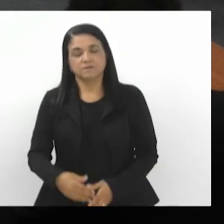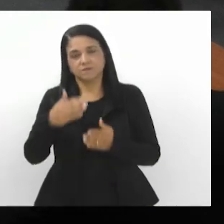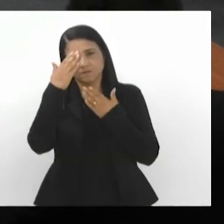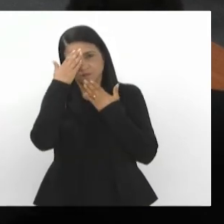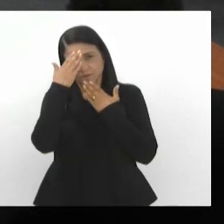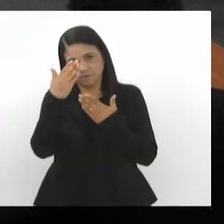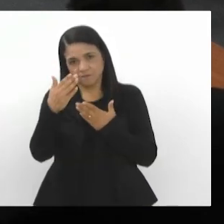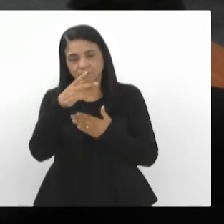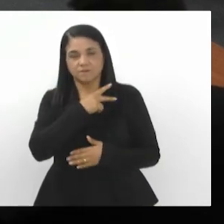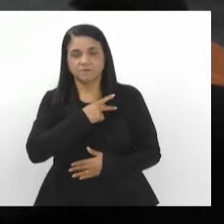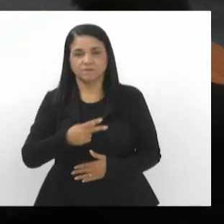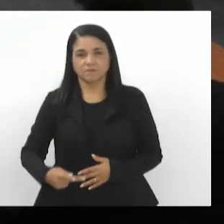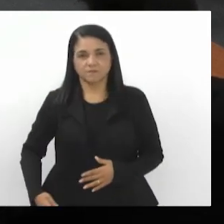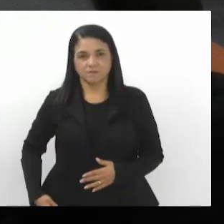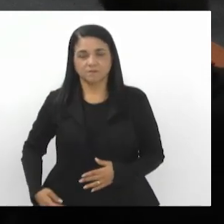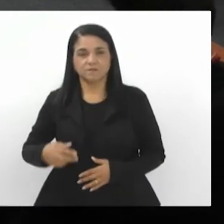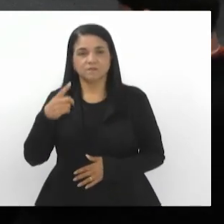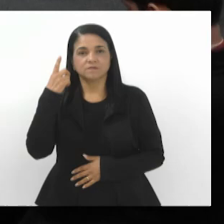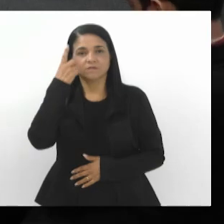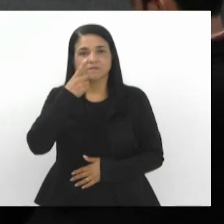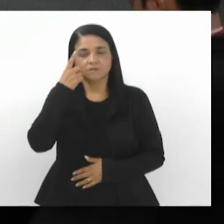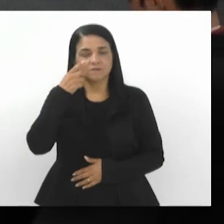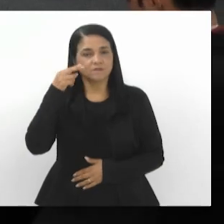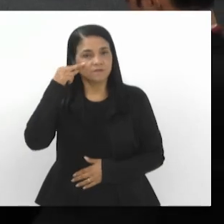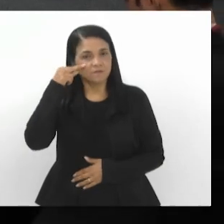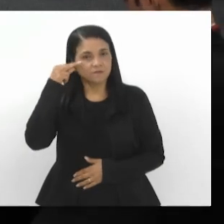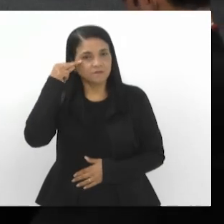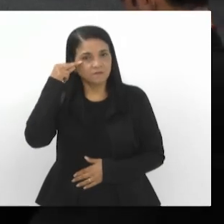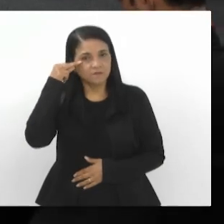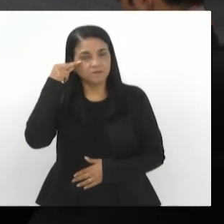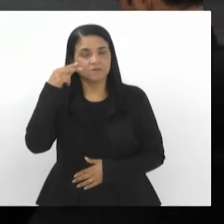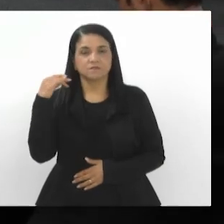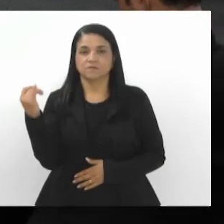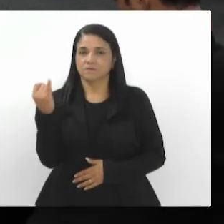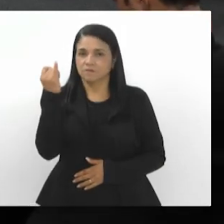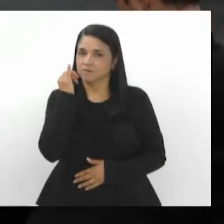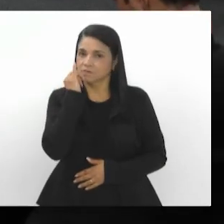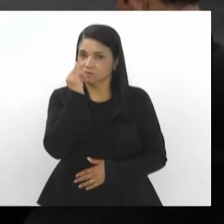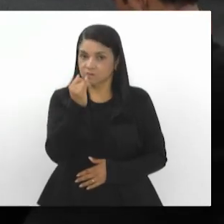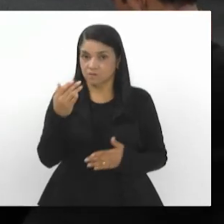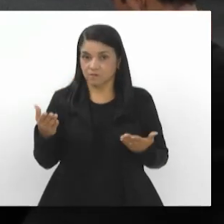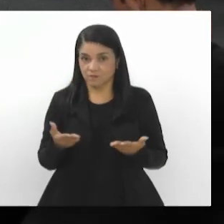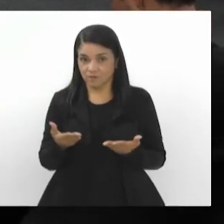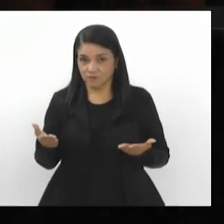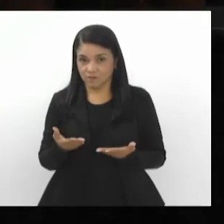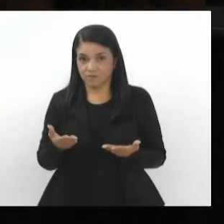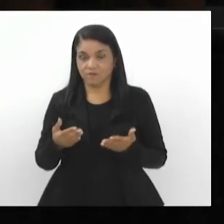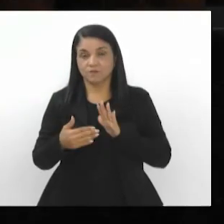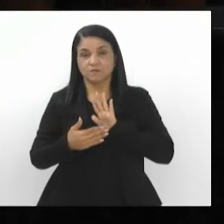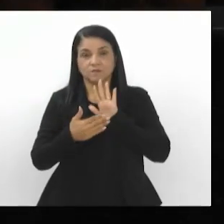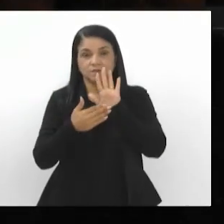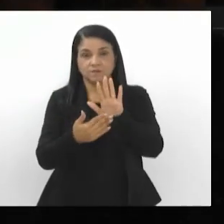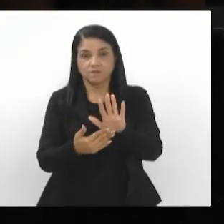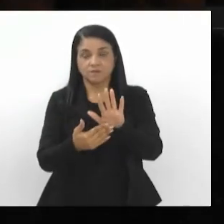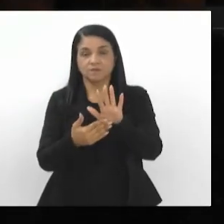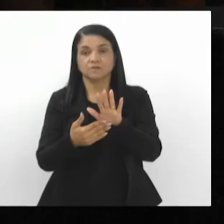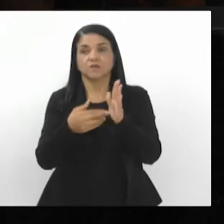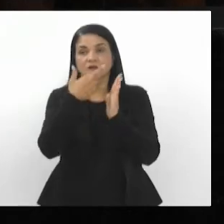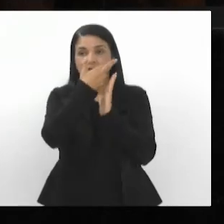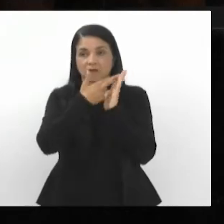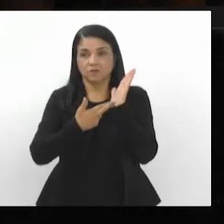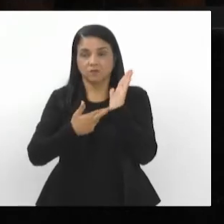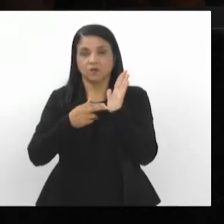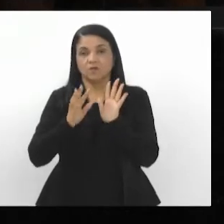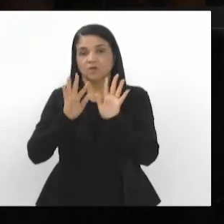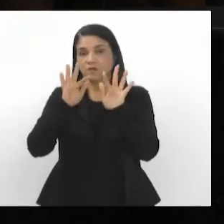Obrigada, senhora presidenta, deputada Tia Ju. Importante dizer que no dia de hoje apresentamos o relatório final da